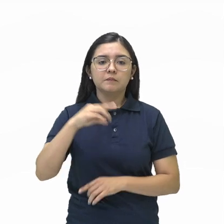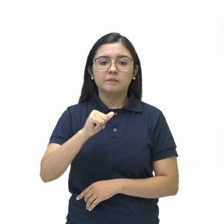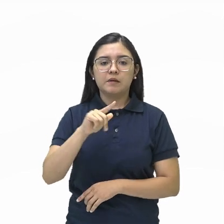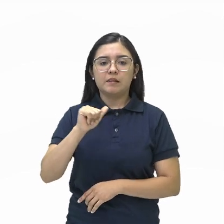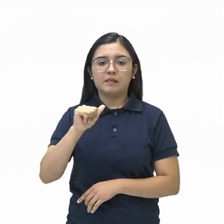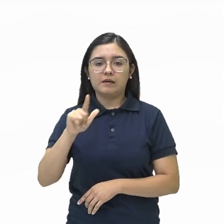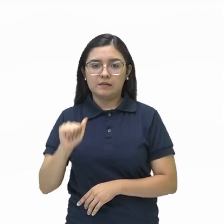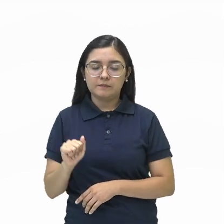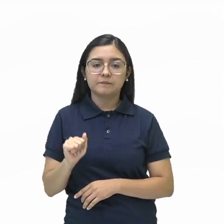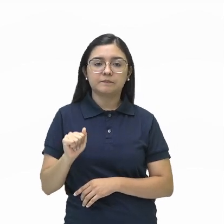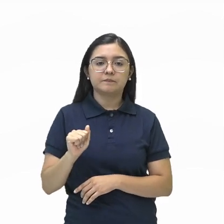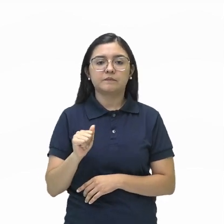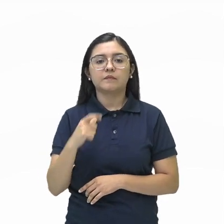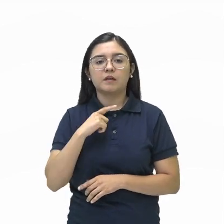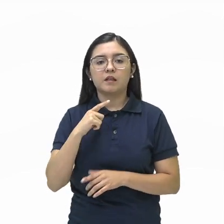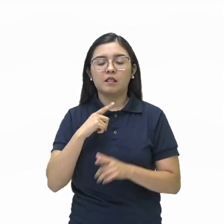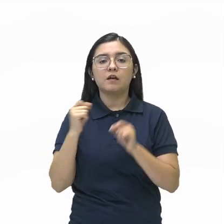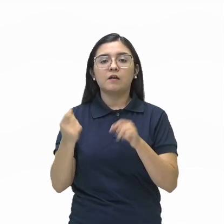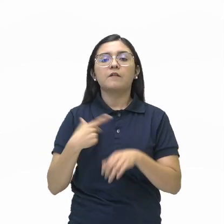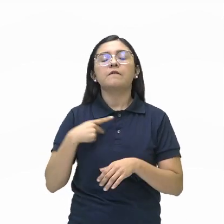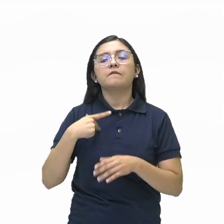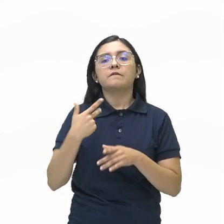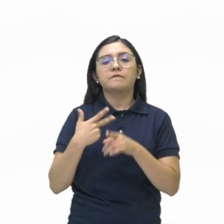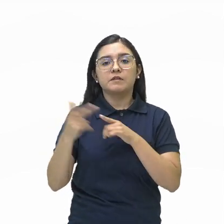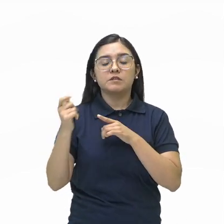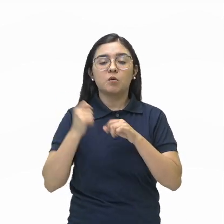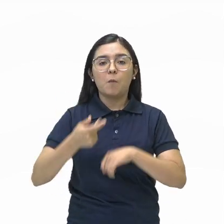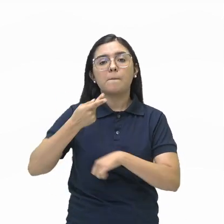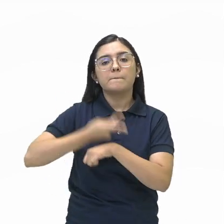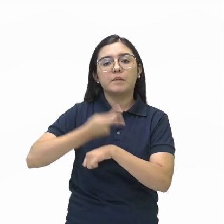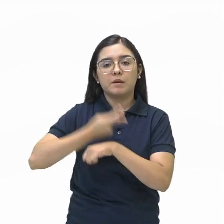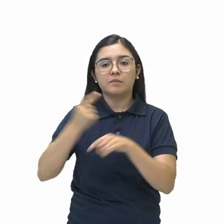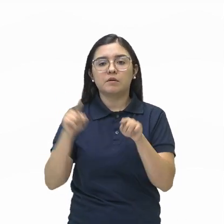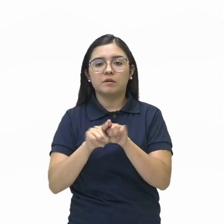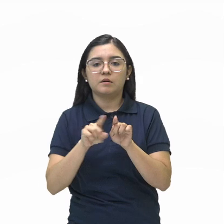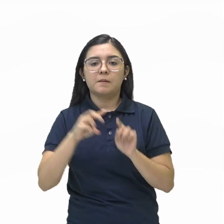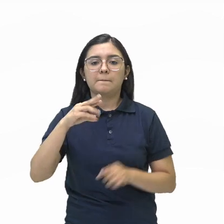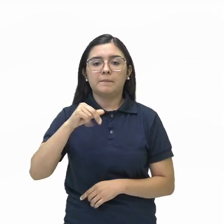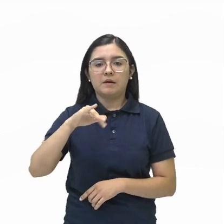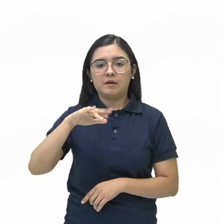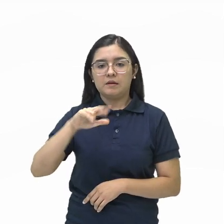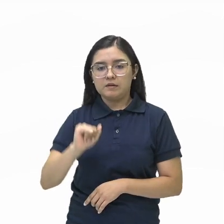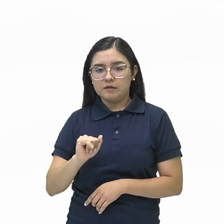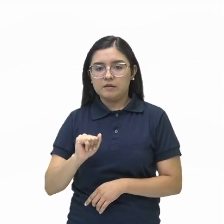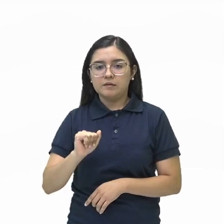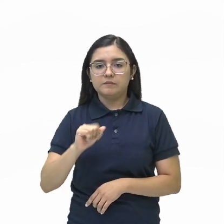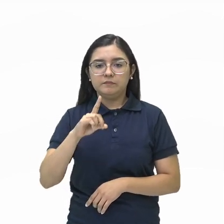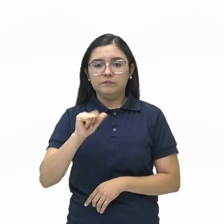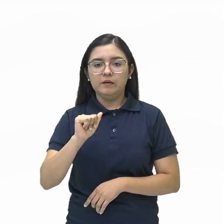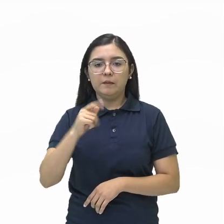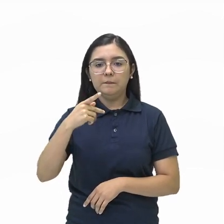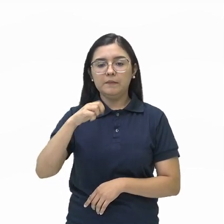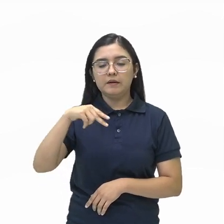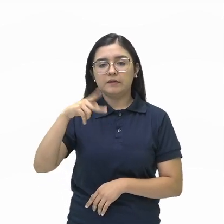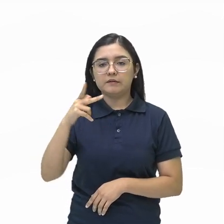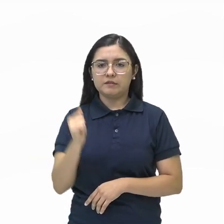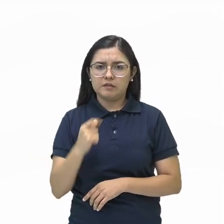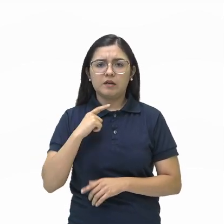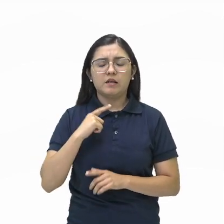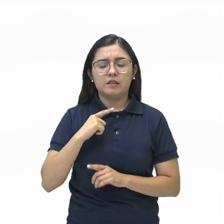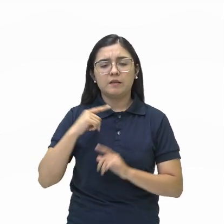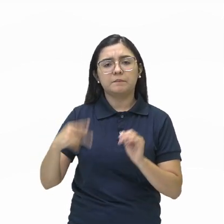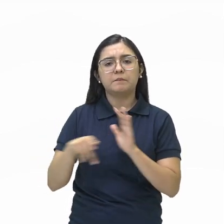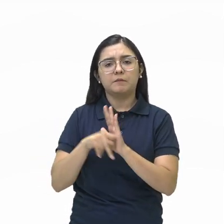né, que é até vencedora do Prêmio Nobel da Paz. Temos a Maria da Penha, que foi uma cidadã brasileira muito